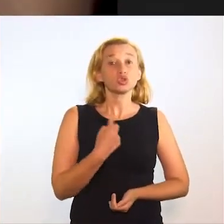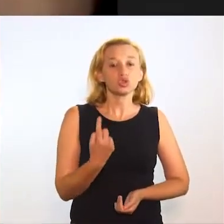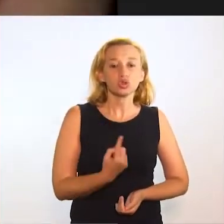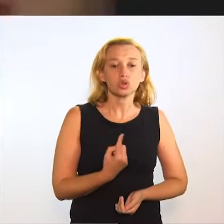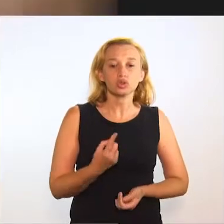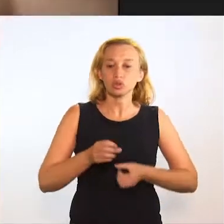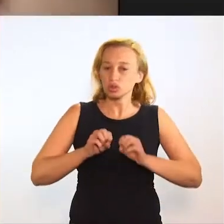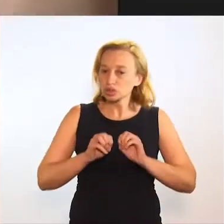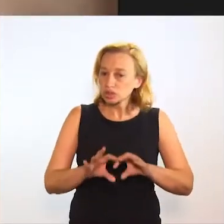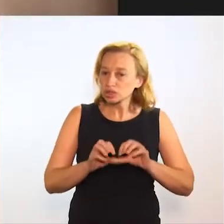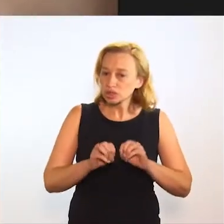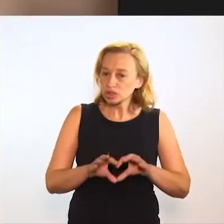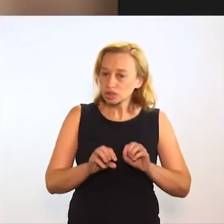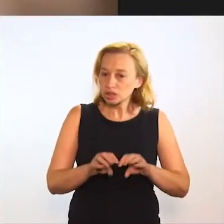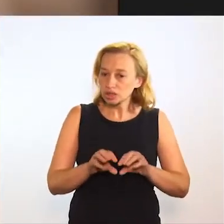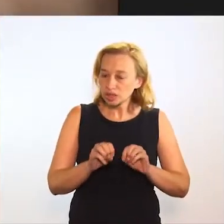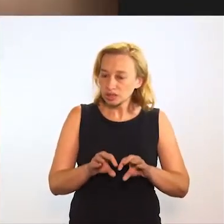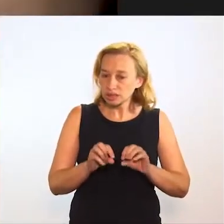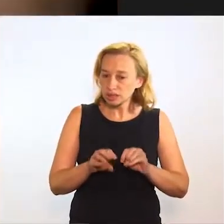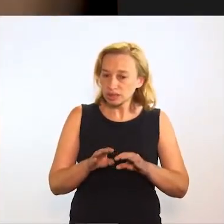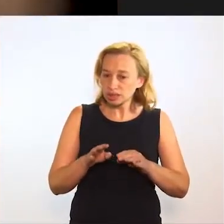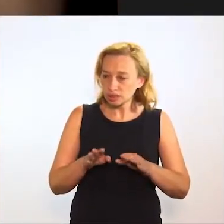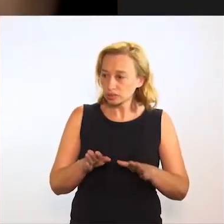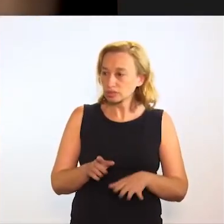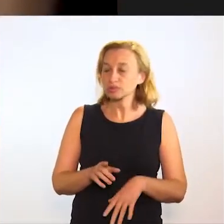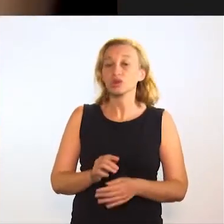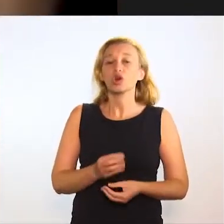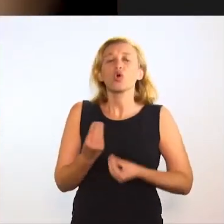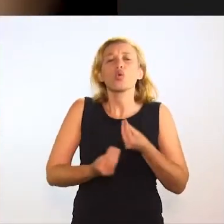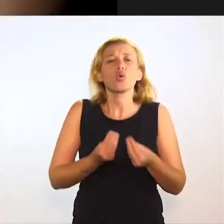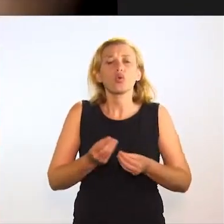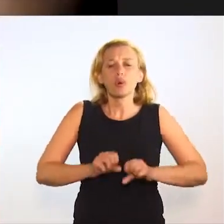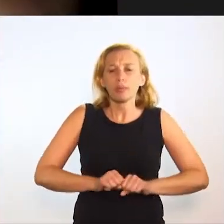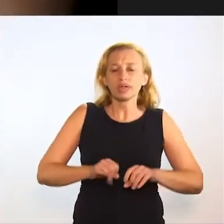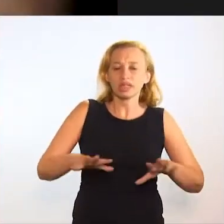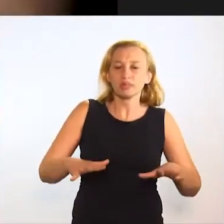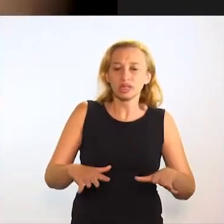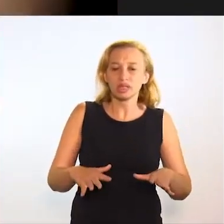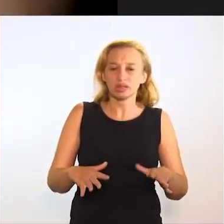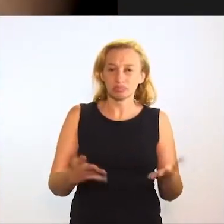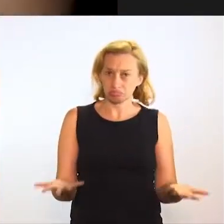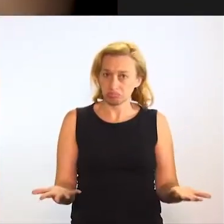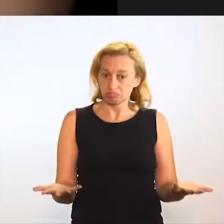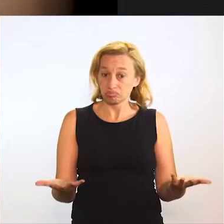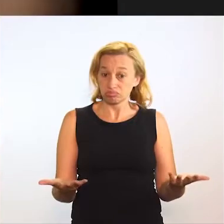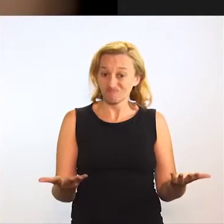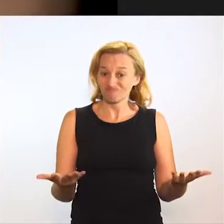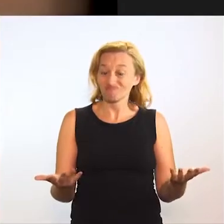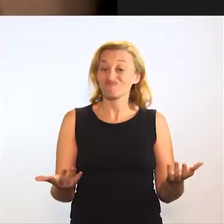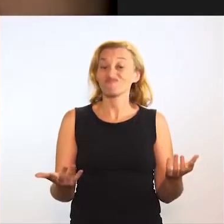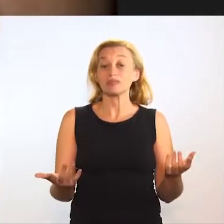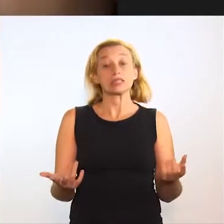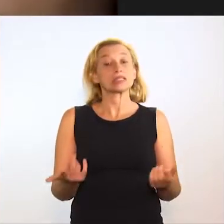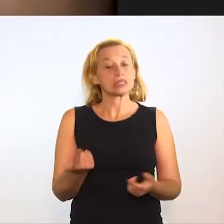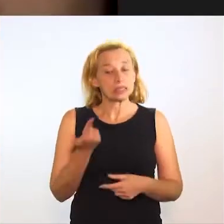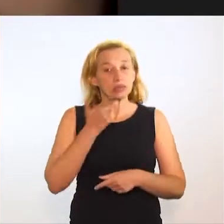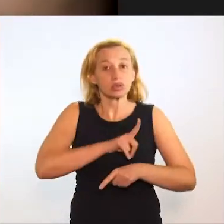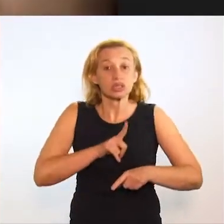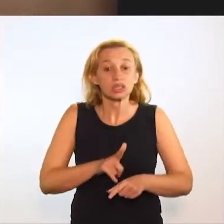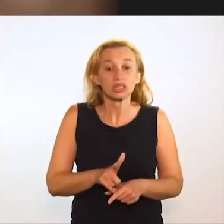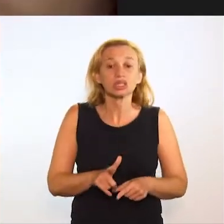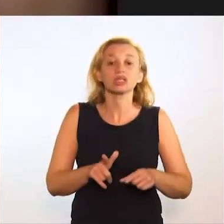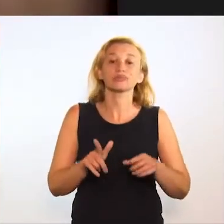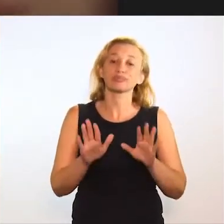a gente levando a educação até eles, com a pandemia, isso não foi possível, né, até por conta